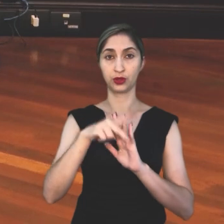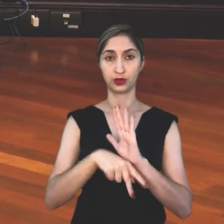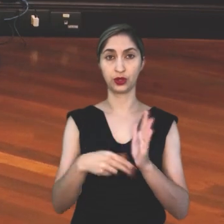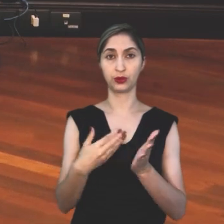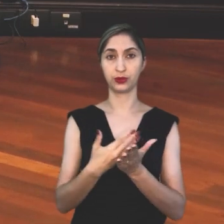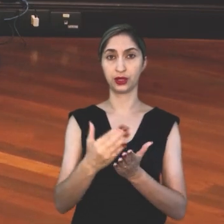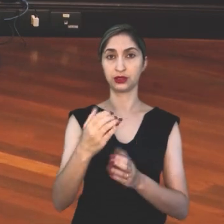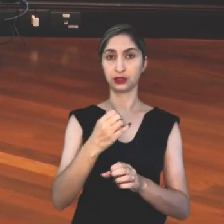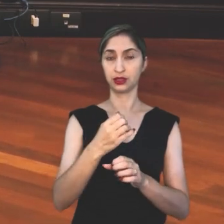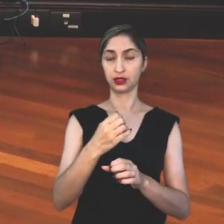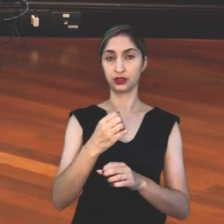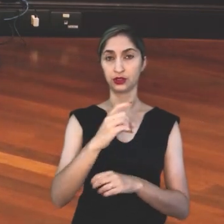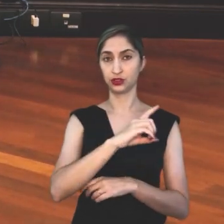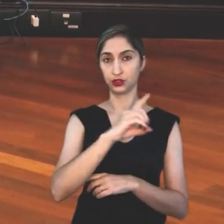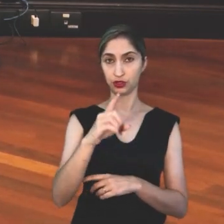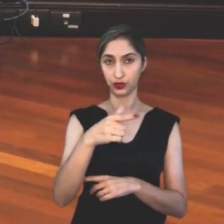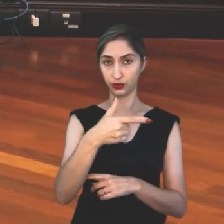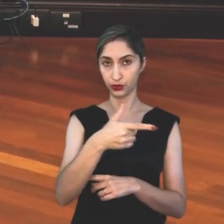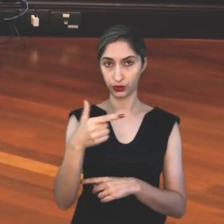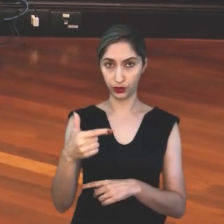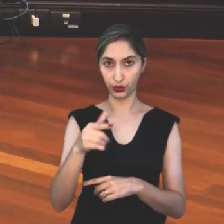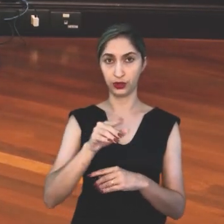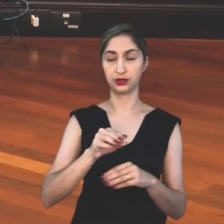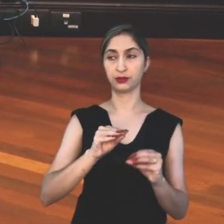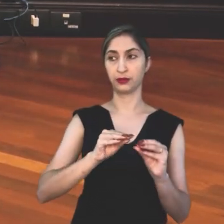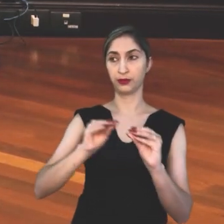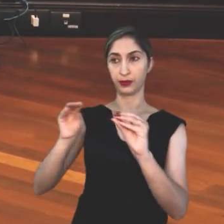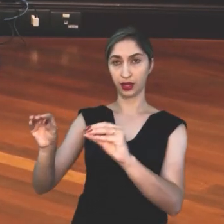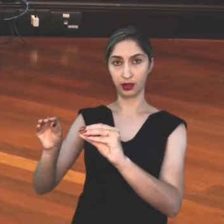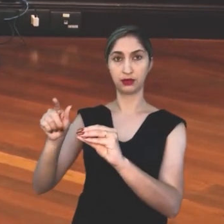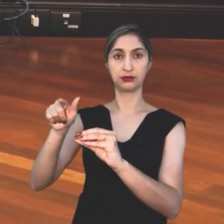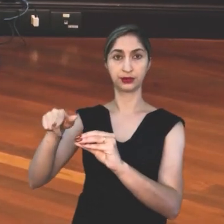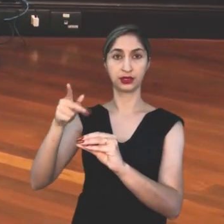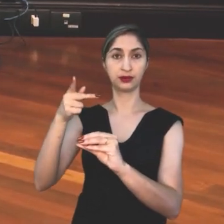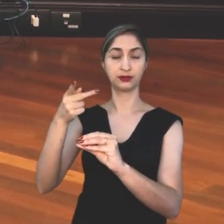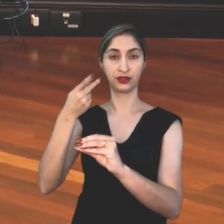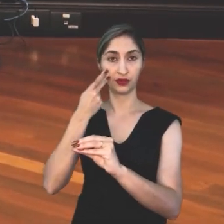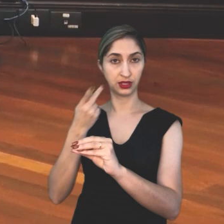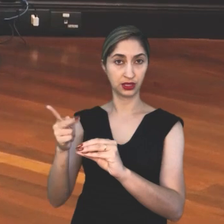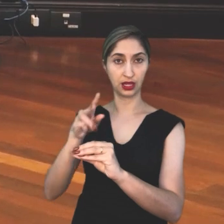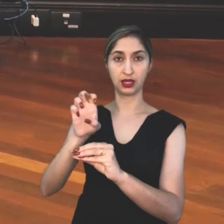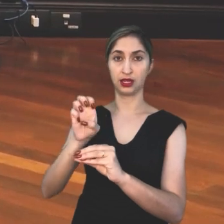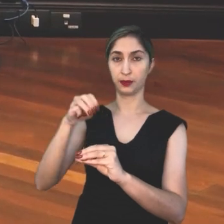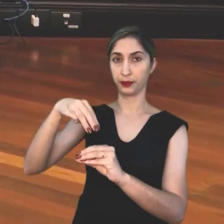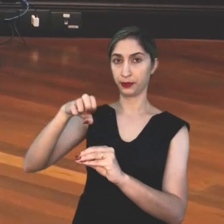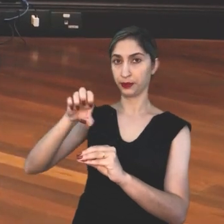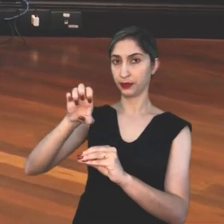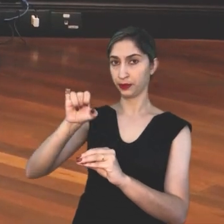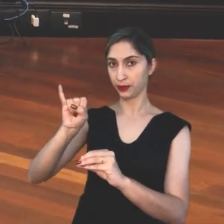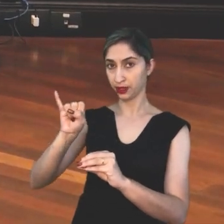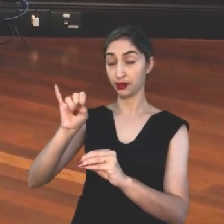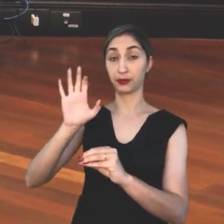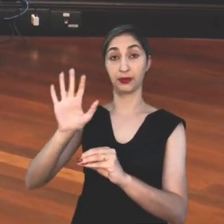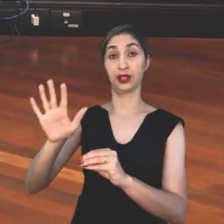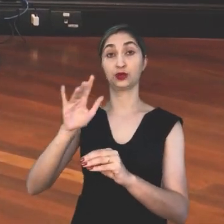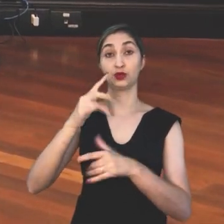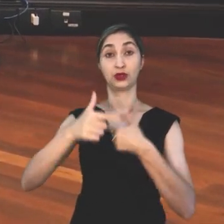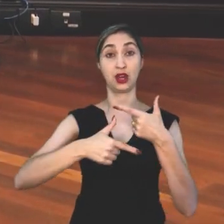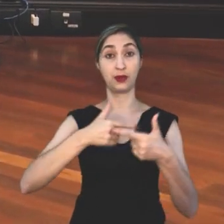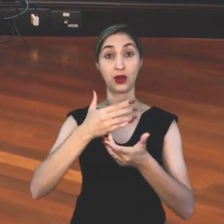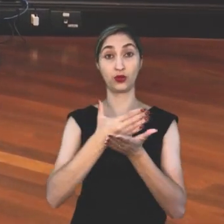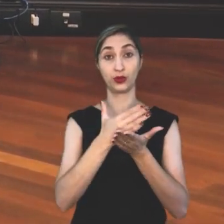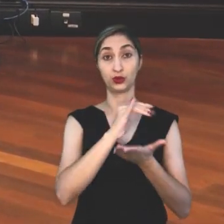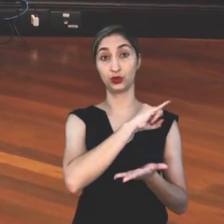né, o projeto ele sai agora a partir do dia 22, ele começa a ir para as e-mails, mas todo o